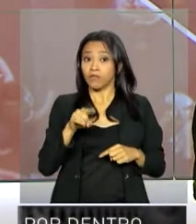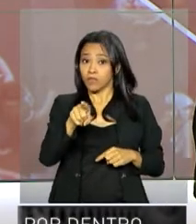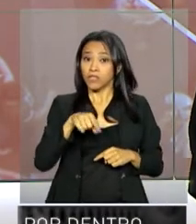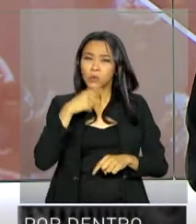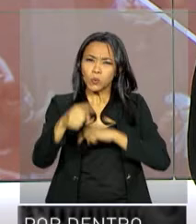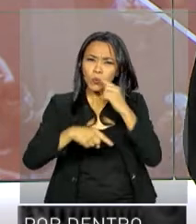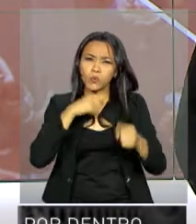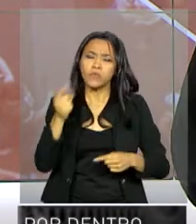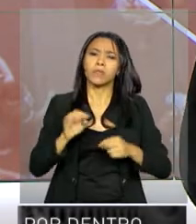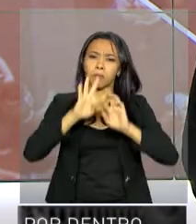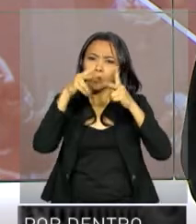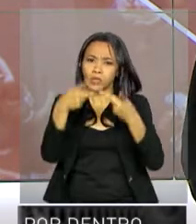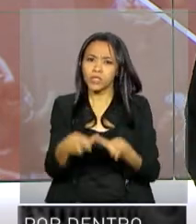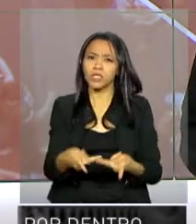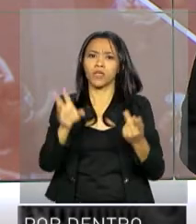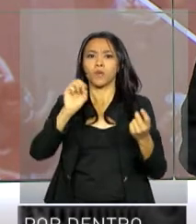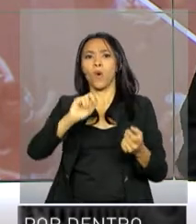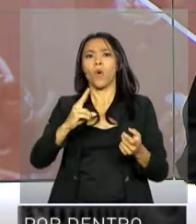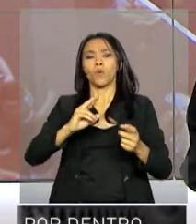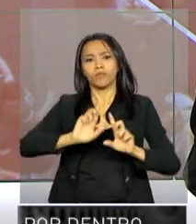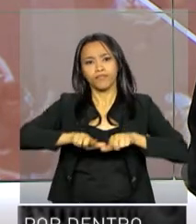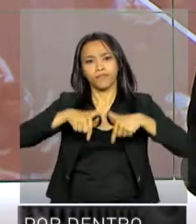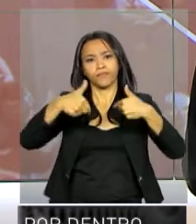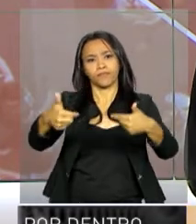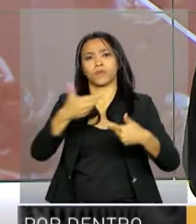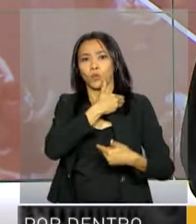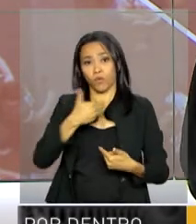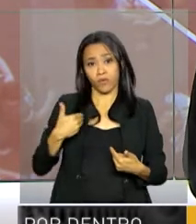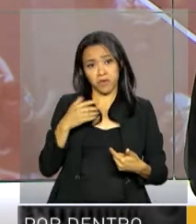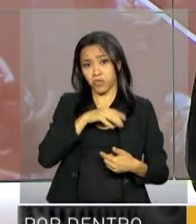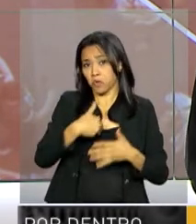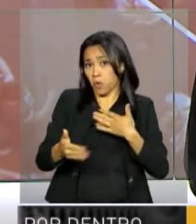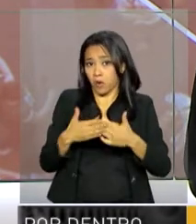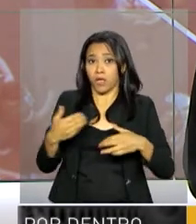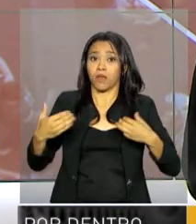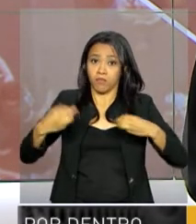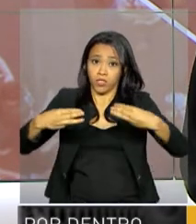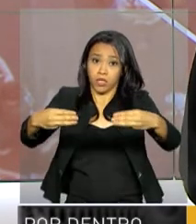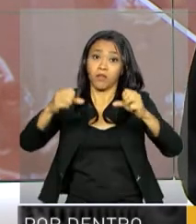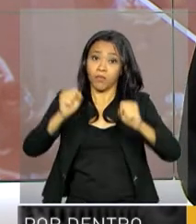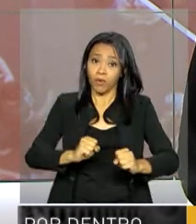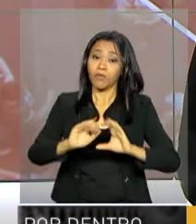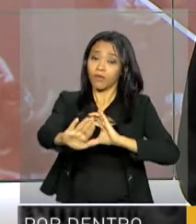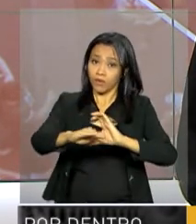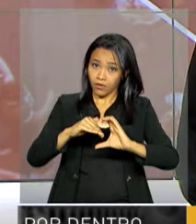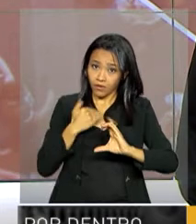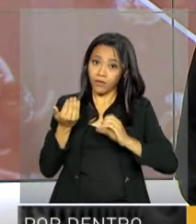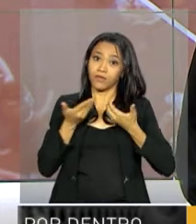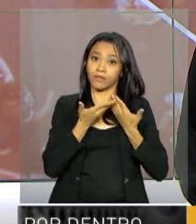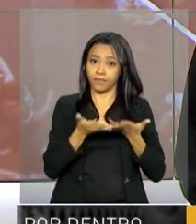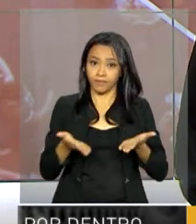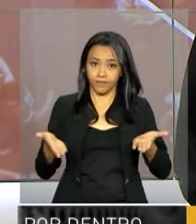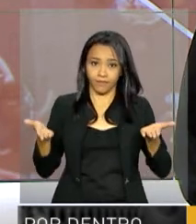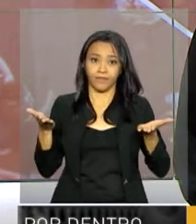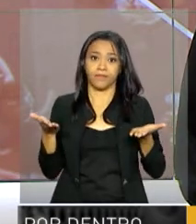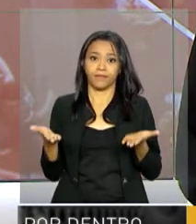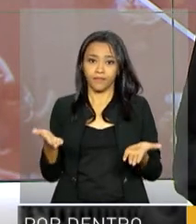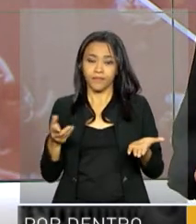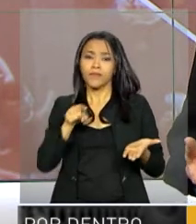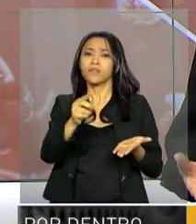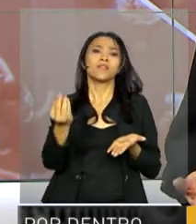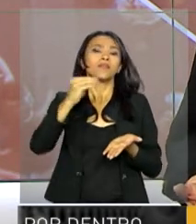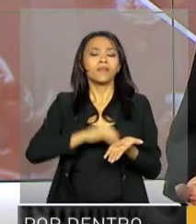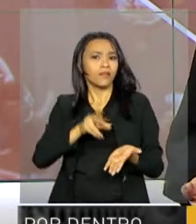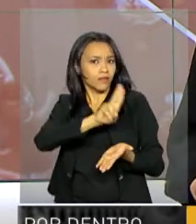um projeto ou ação do governo de qualquer ministério escreva para por dentro do governo a roupa presidencia.gov.br